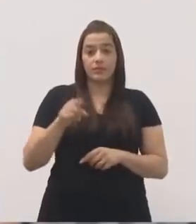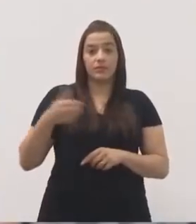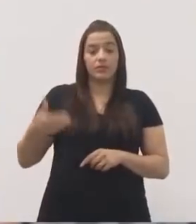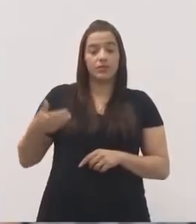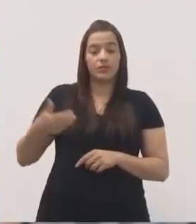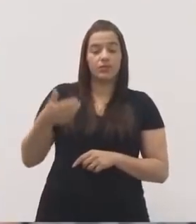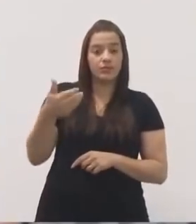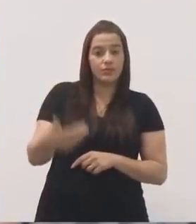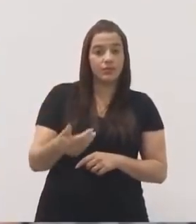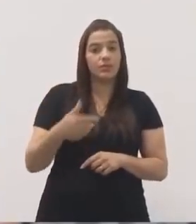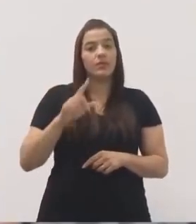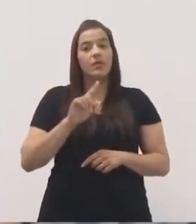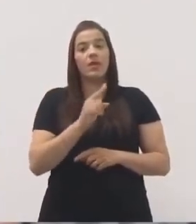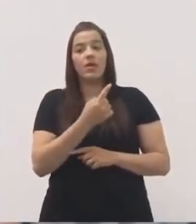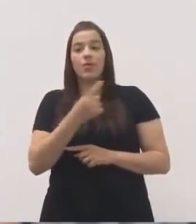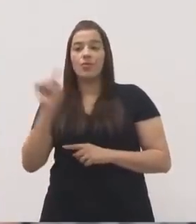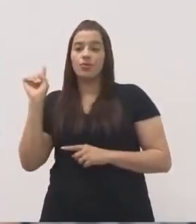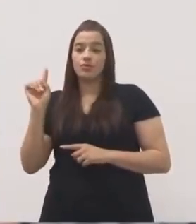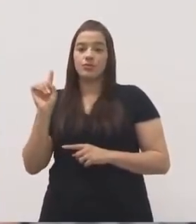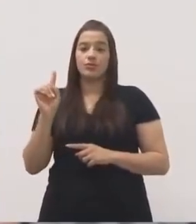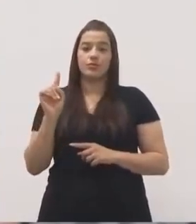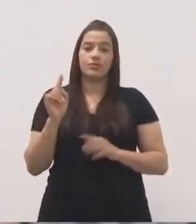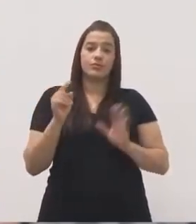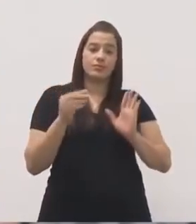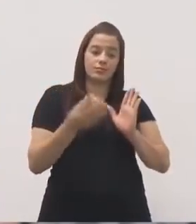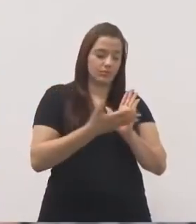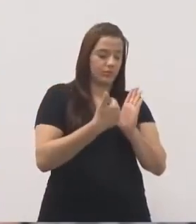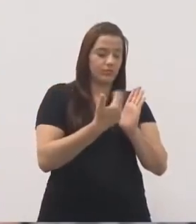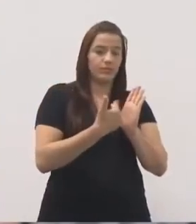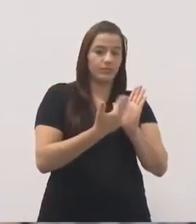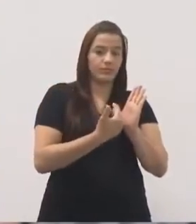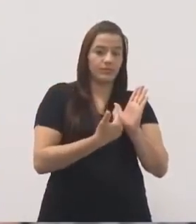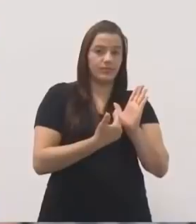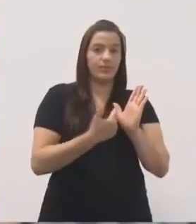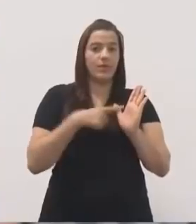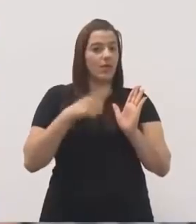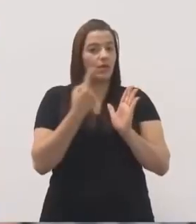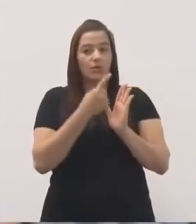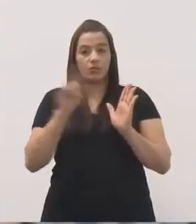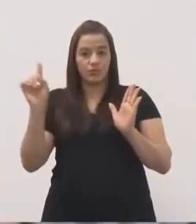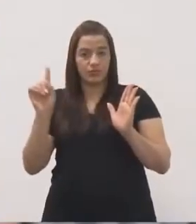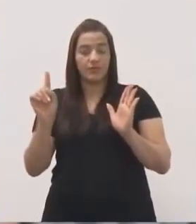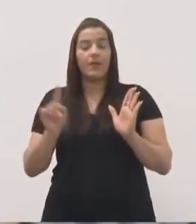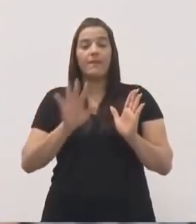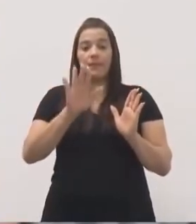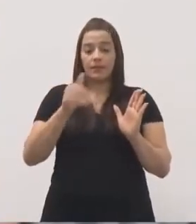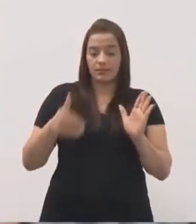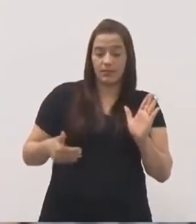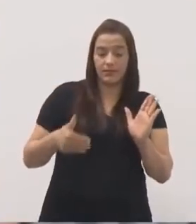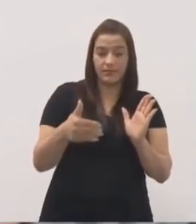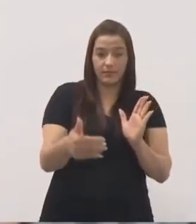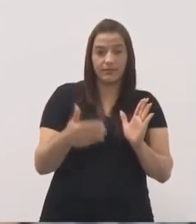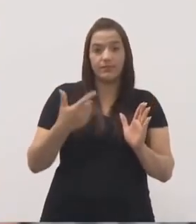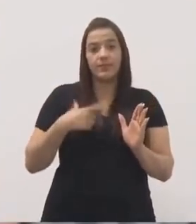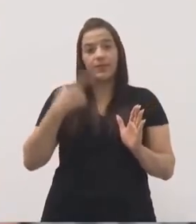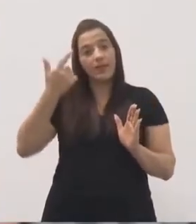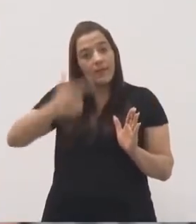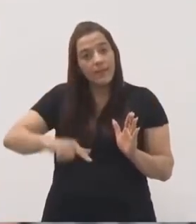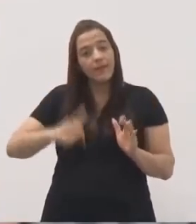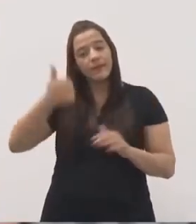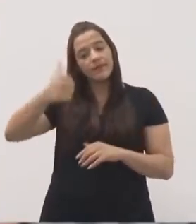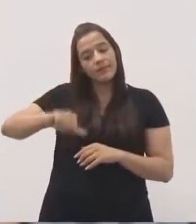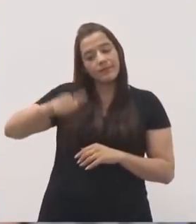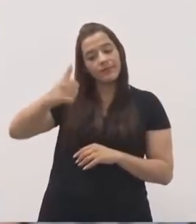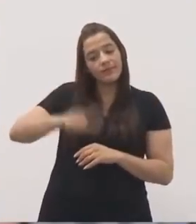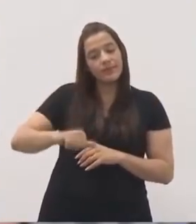esse será o último SAEB com essa matriz, porque a tendência é que cada vez mais as avaliações elas